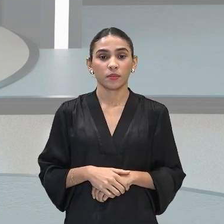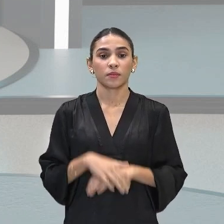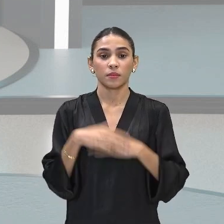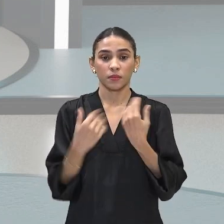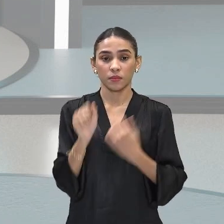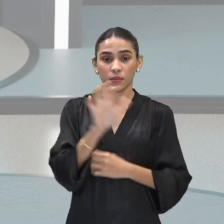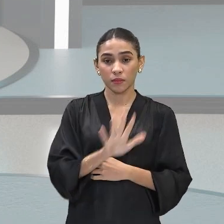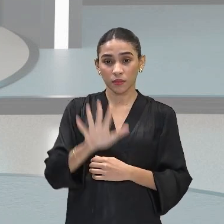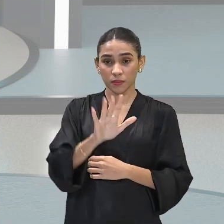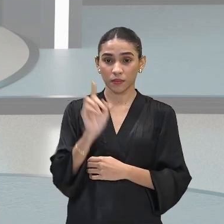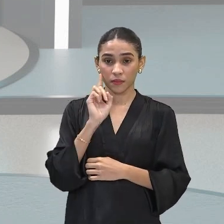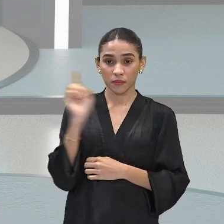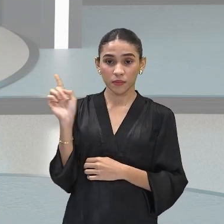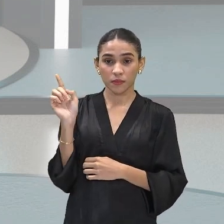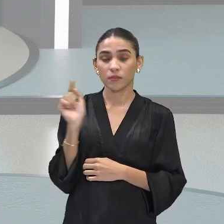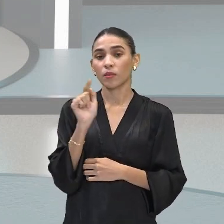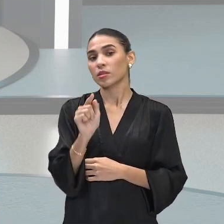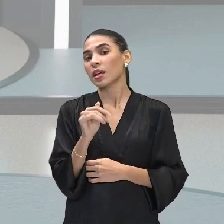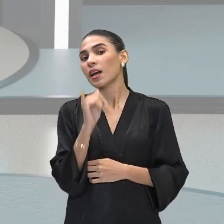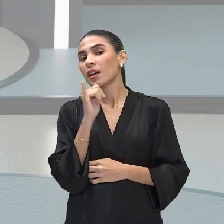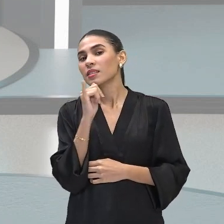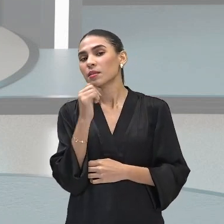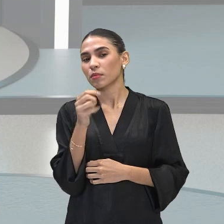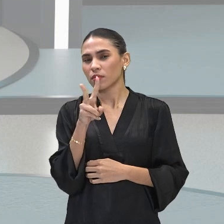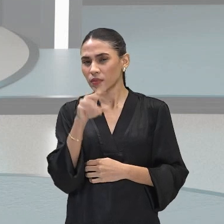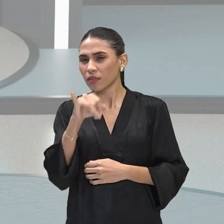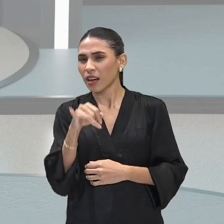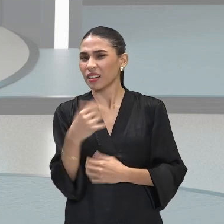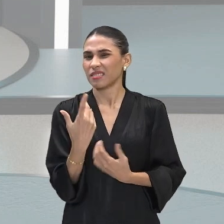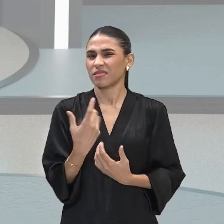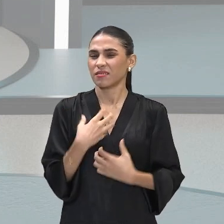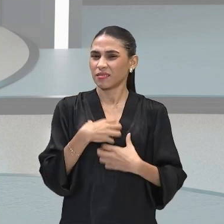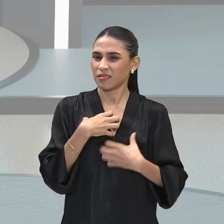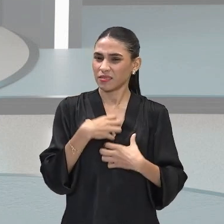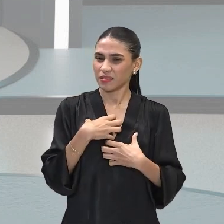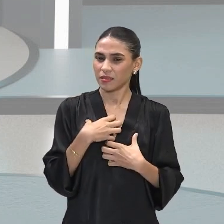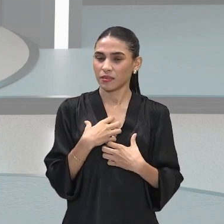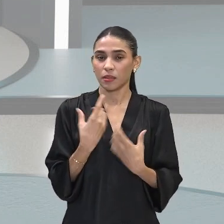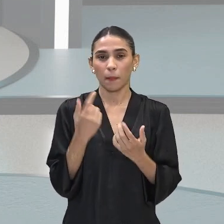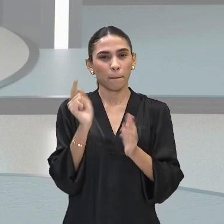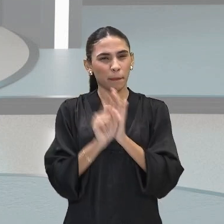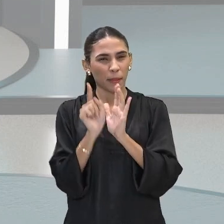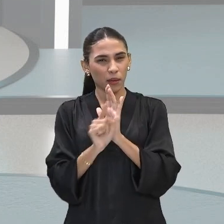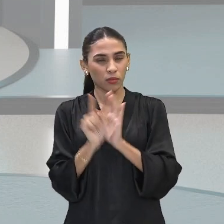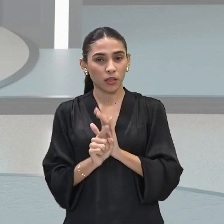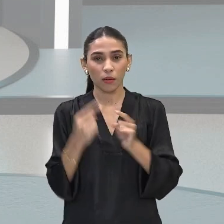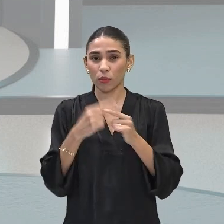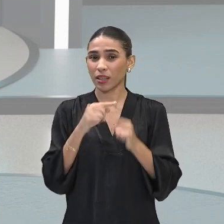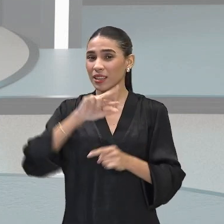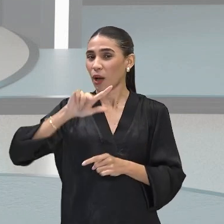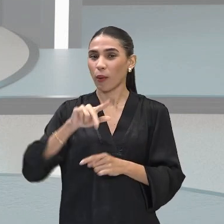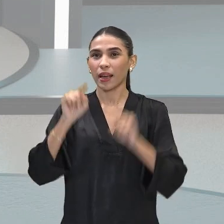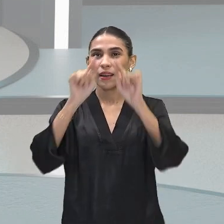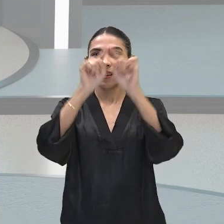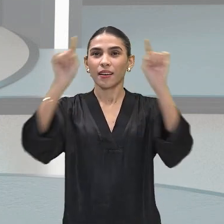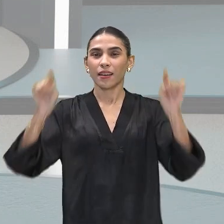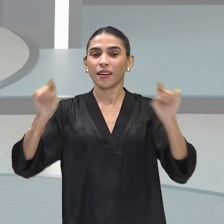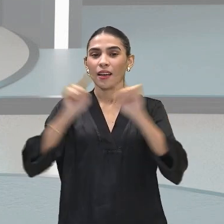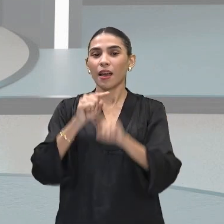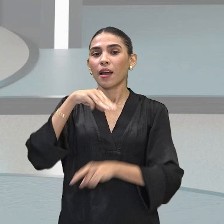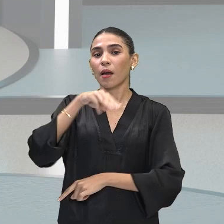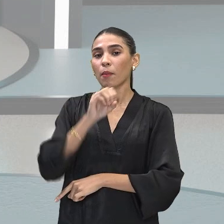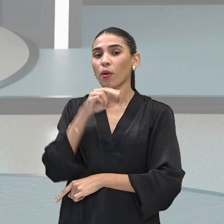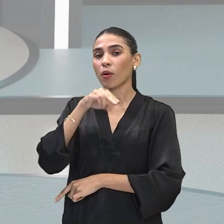para cá, você no mínimo vai se incomodar, porque não é uma Mona Lisa, não é